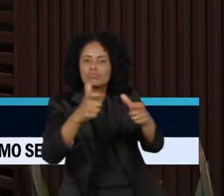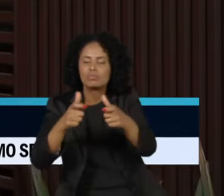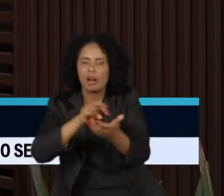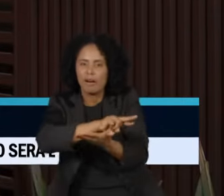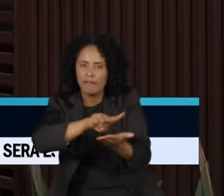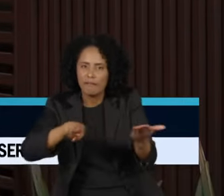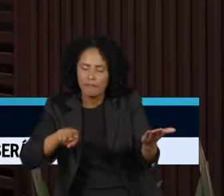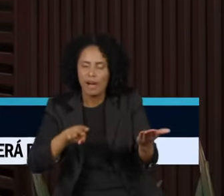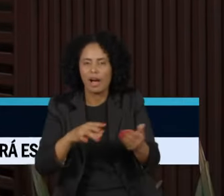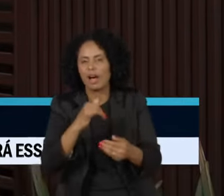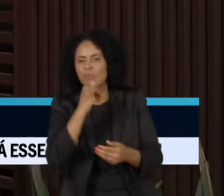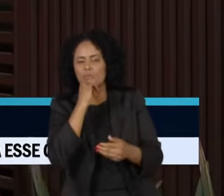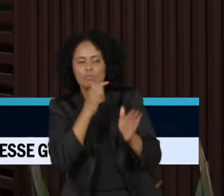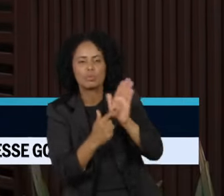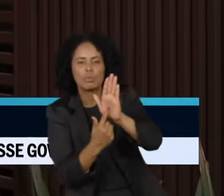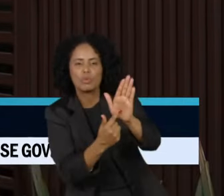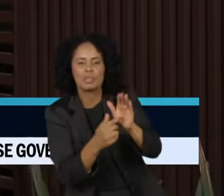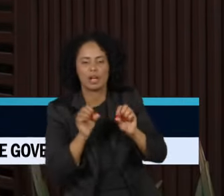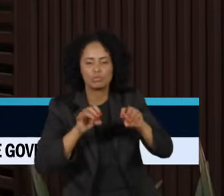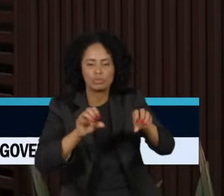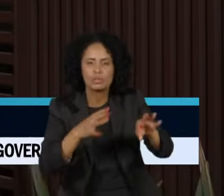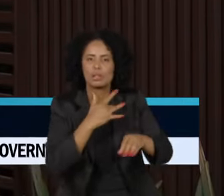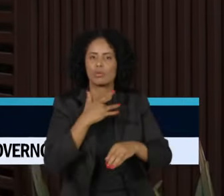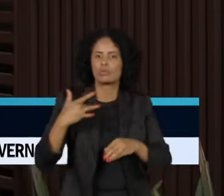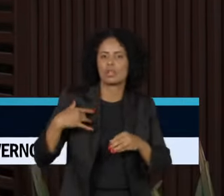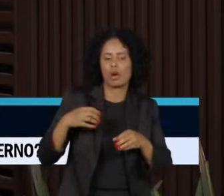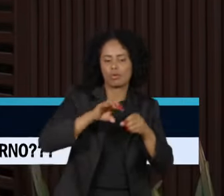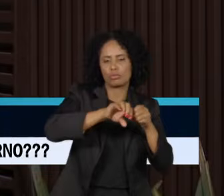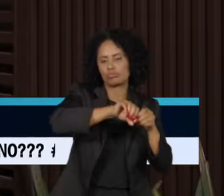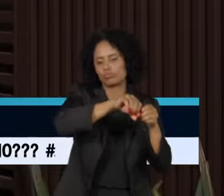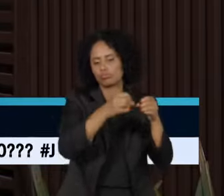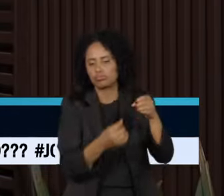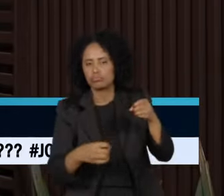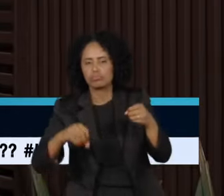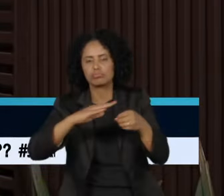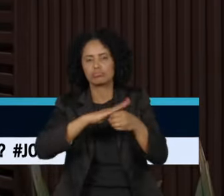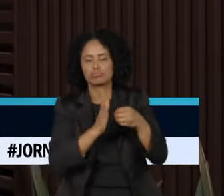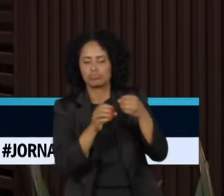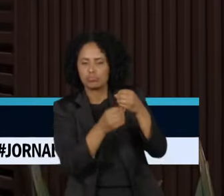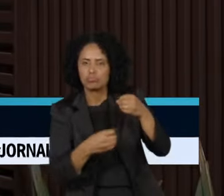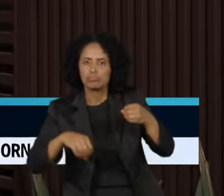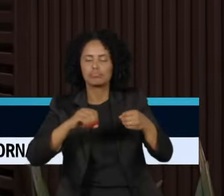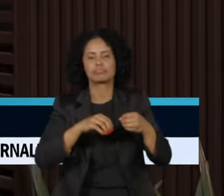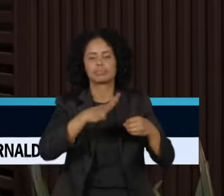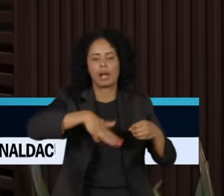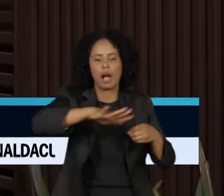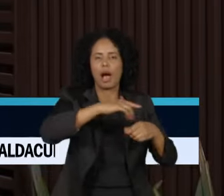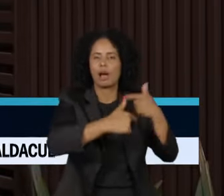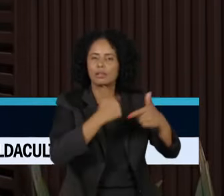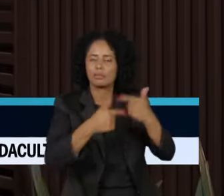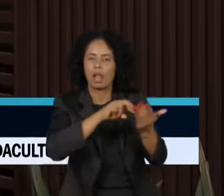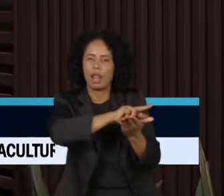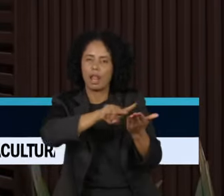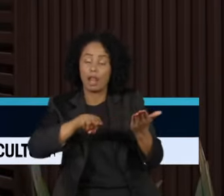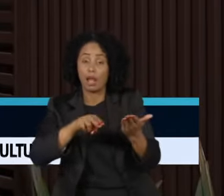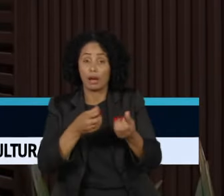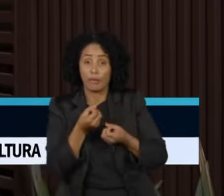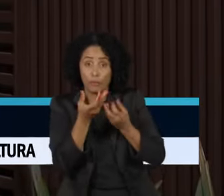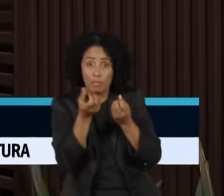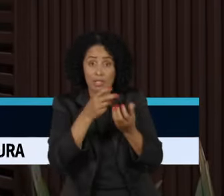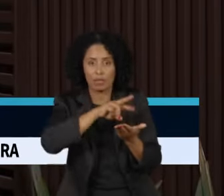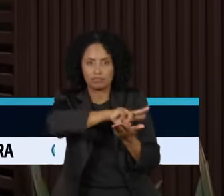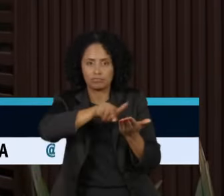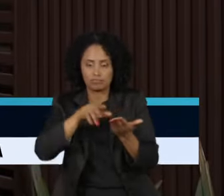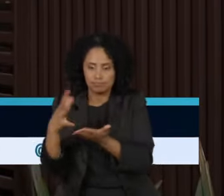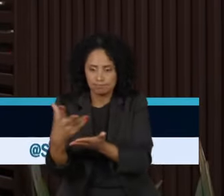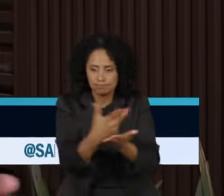como nível de educação, saúde, saneamento básico, mercado de trabalho. Essas informações ajudam a definir